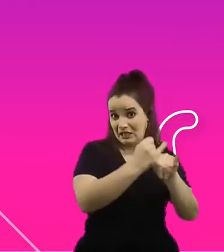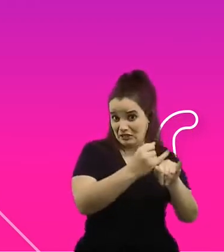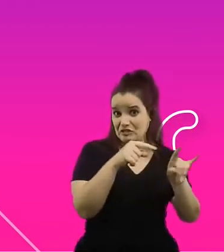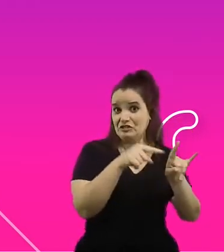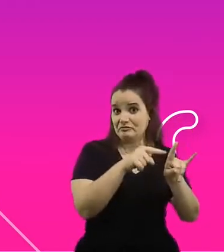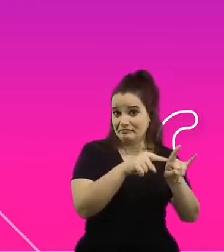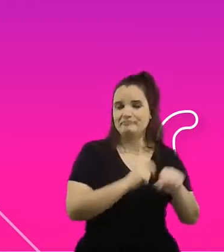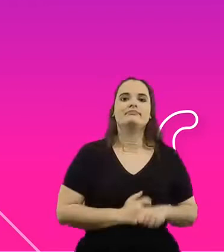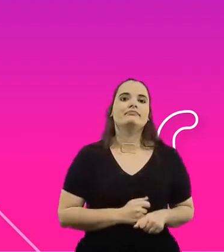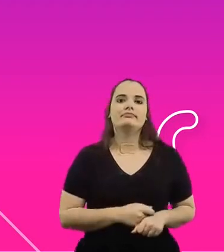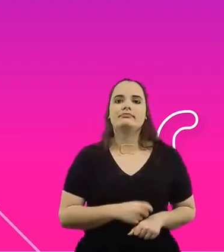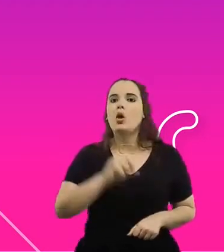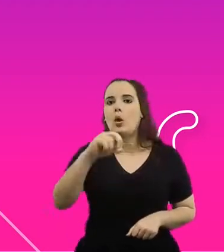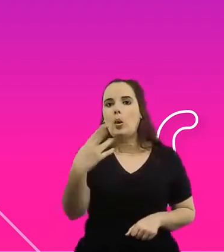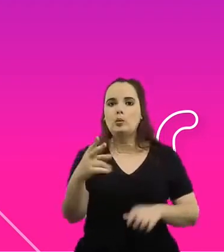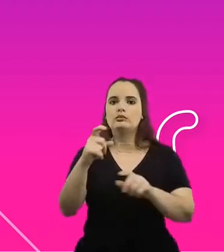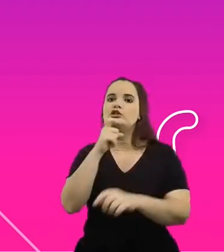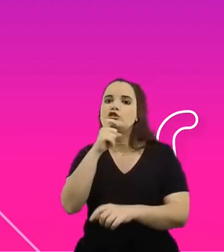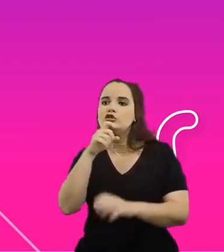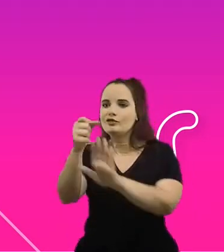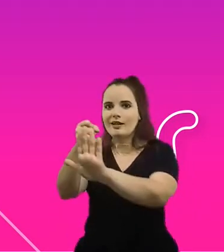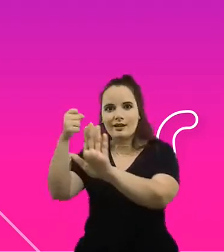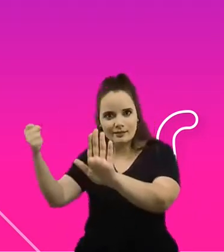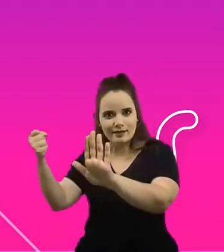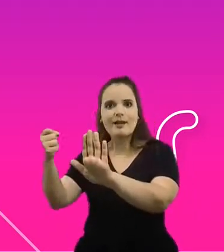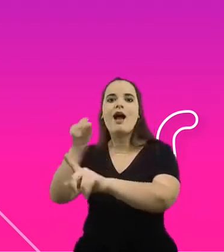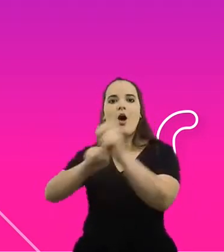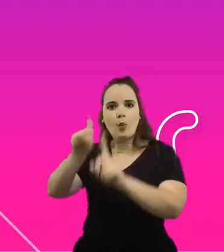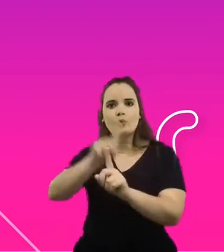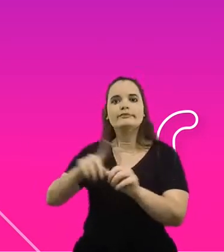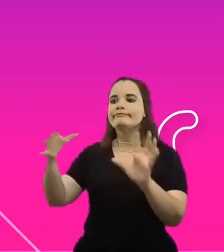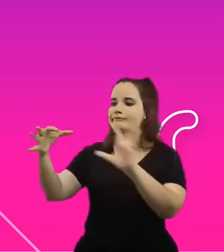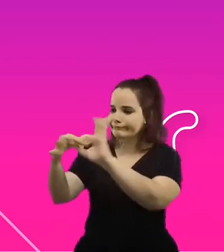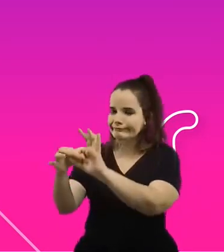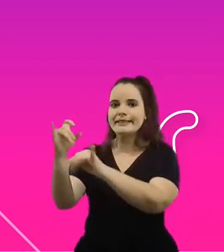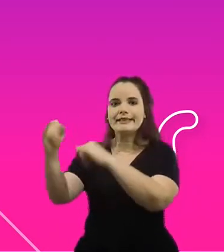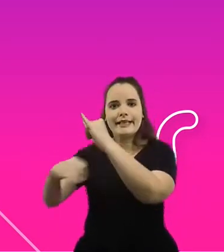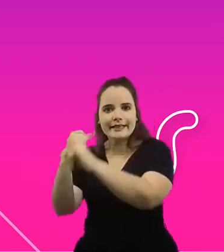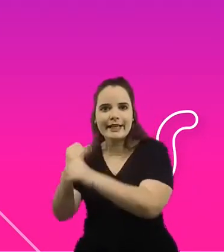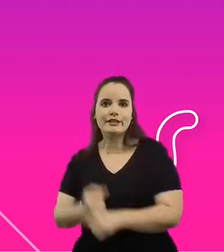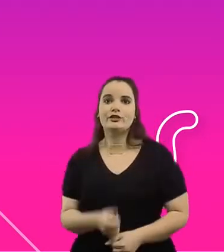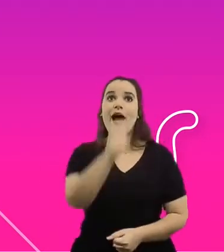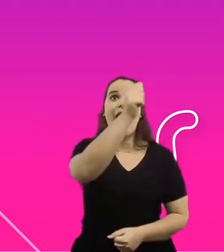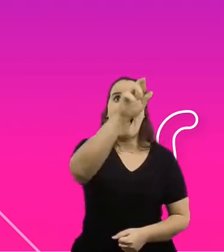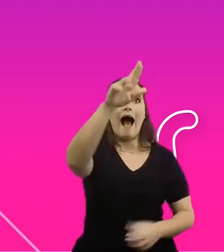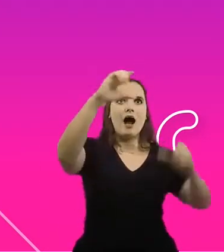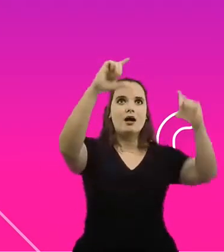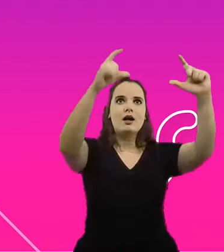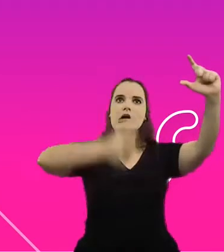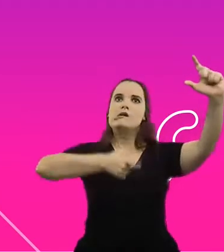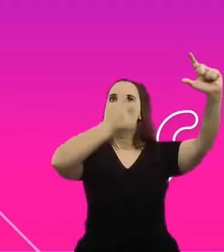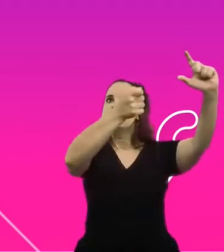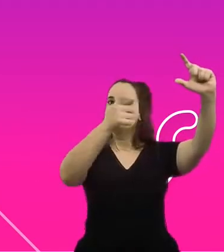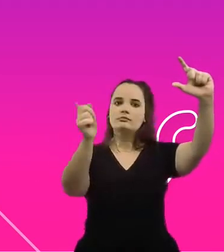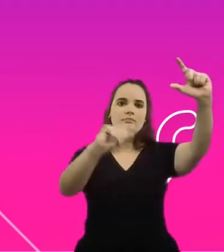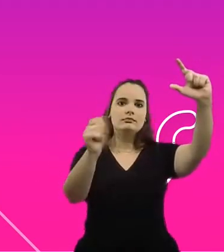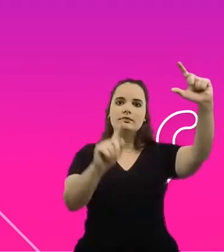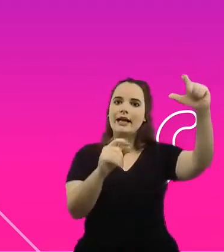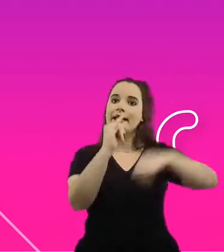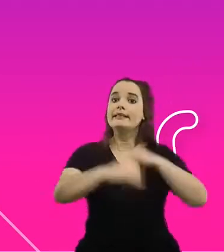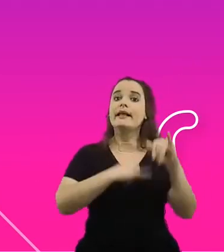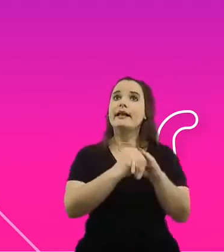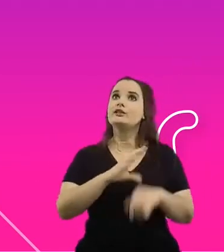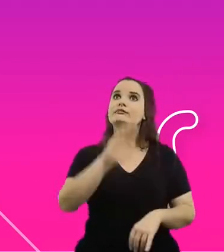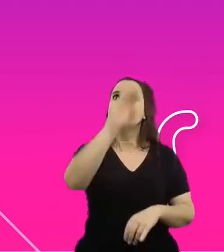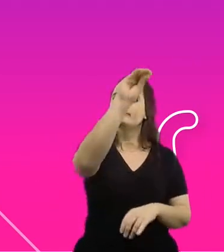geladeira conectada à internet. Você tem, enfim, ar-condicionado conectado à internet, por aí vai. Então, vários objetos estão se